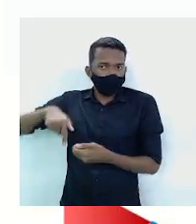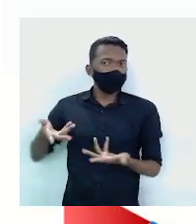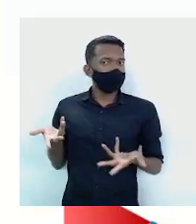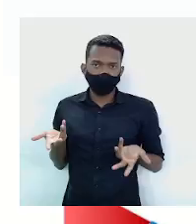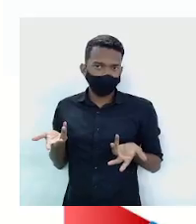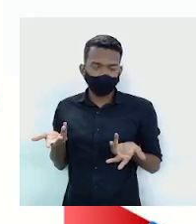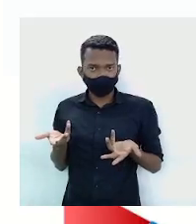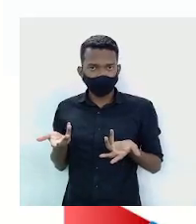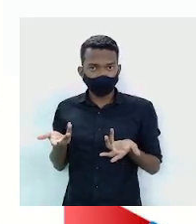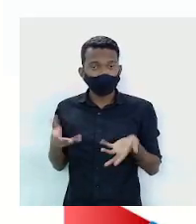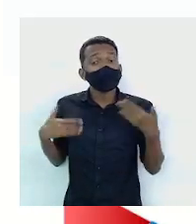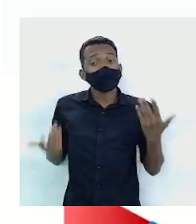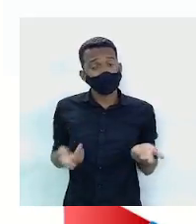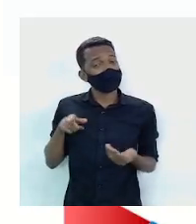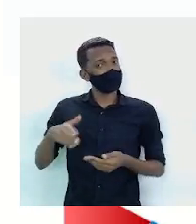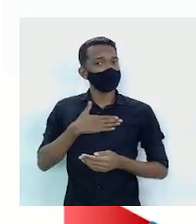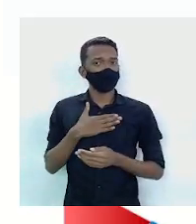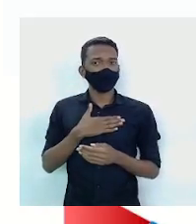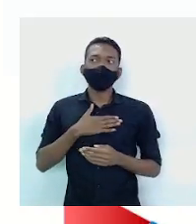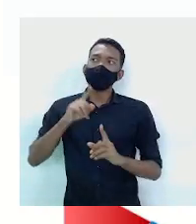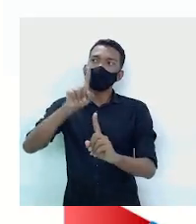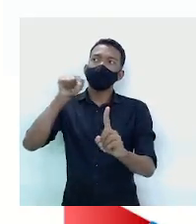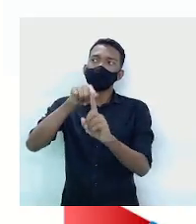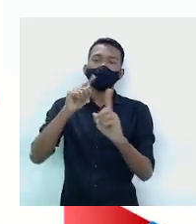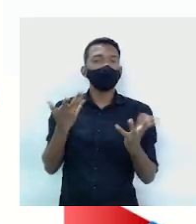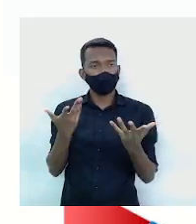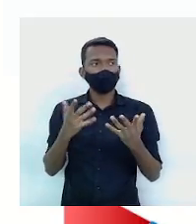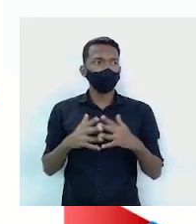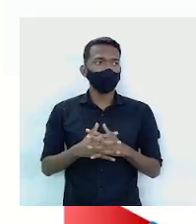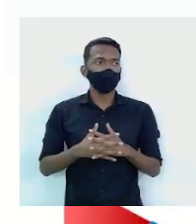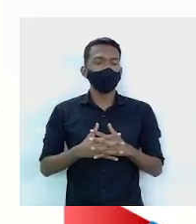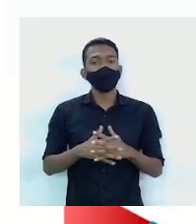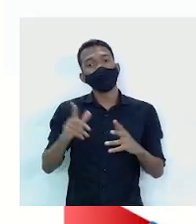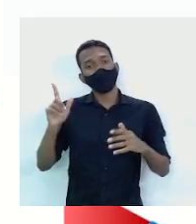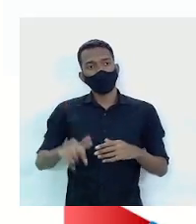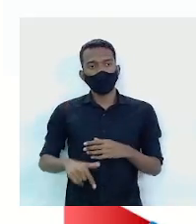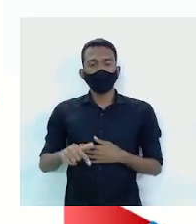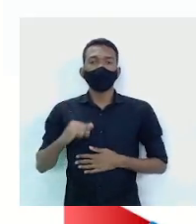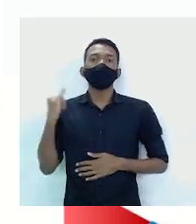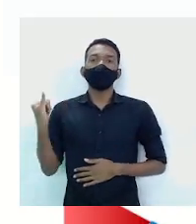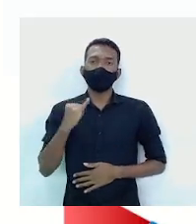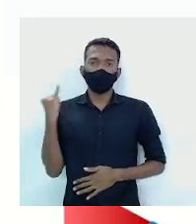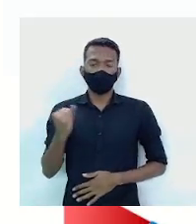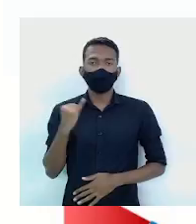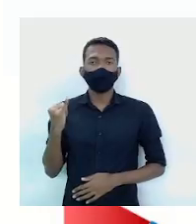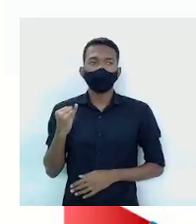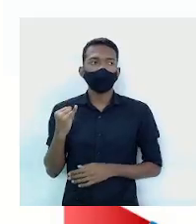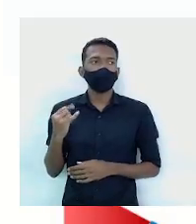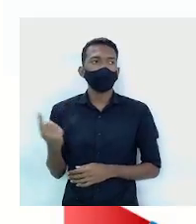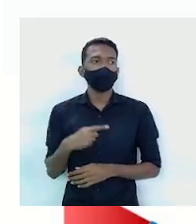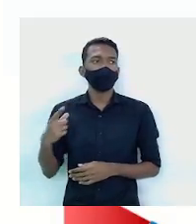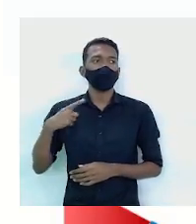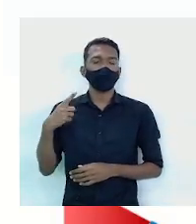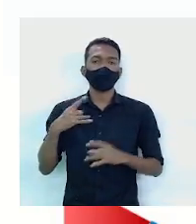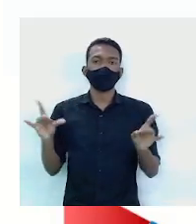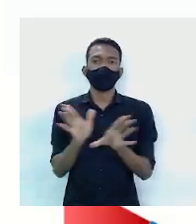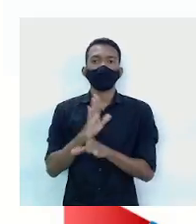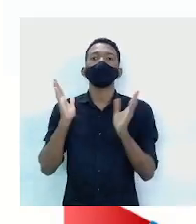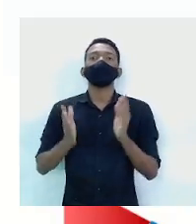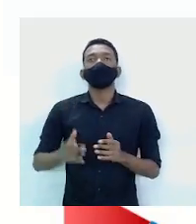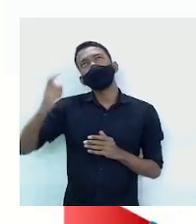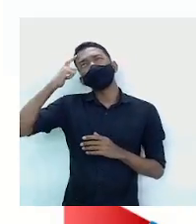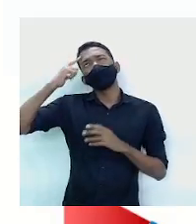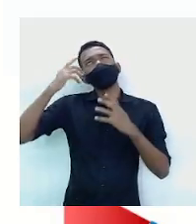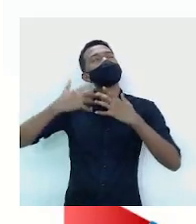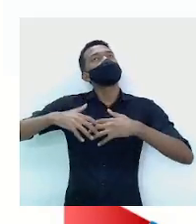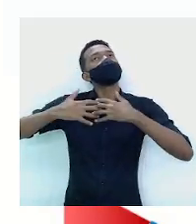eles. Então, essa é a minha finalidade, é o objetivo, certo? Então, é muito importante que nós tenhamos muito isso em mente